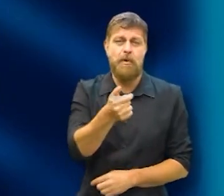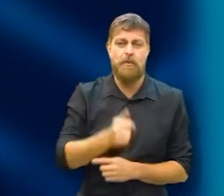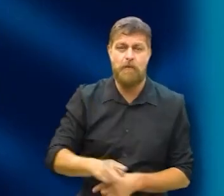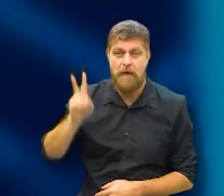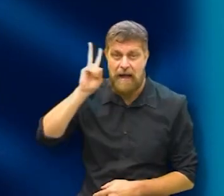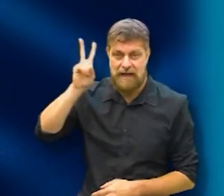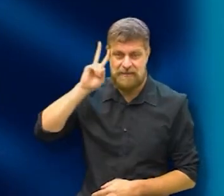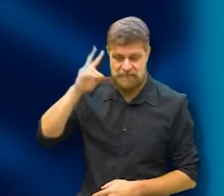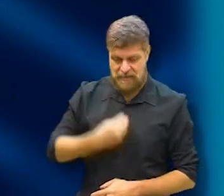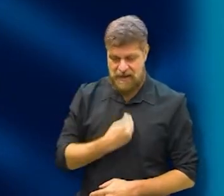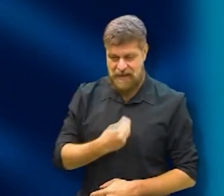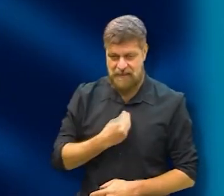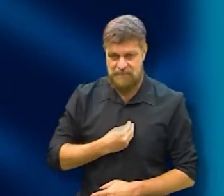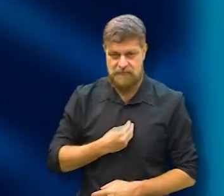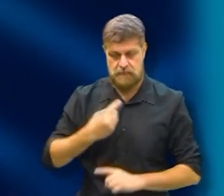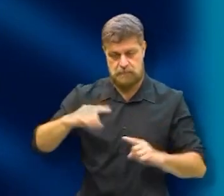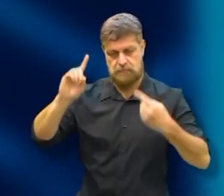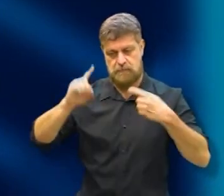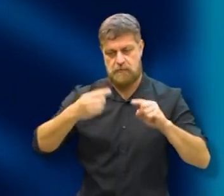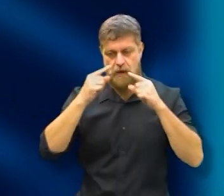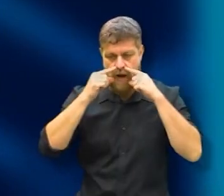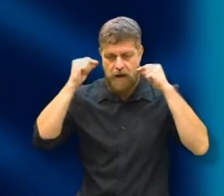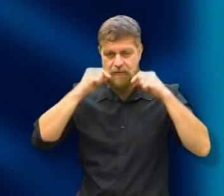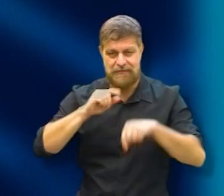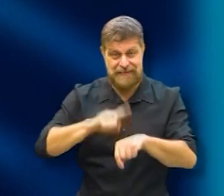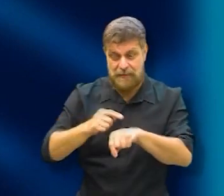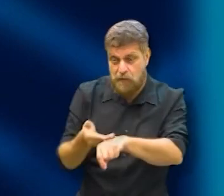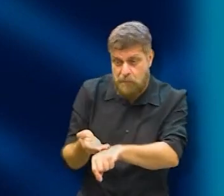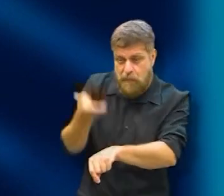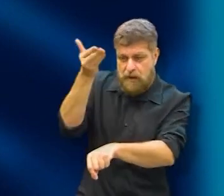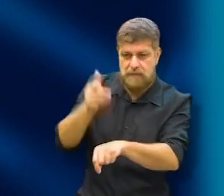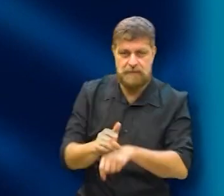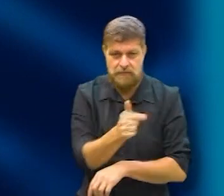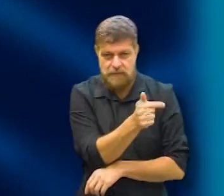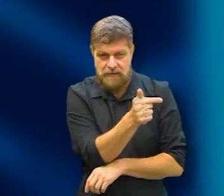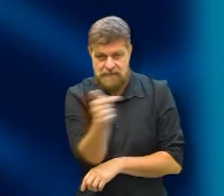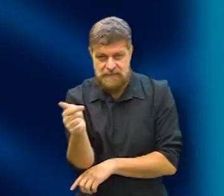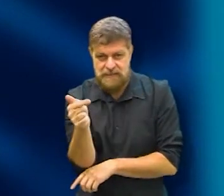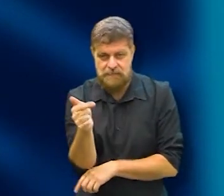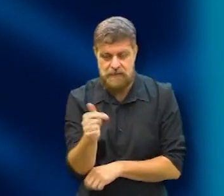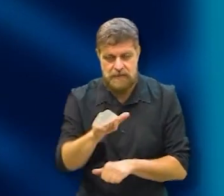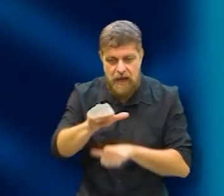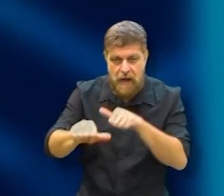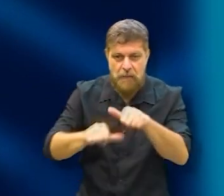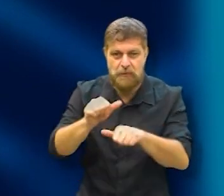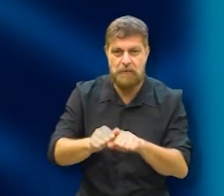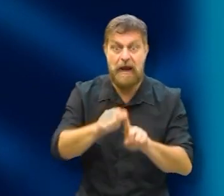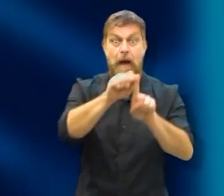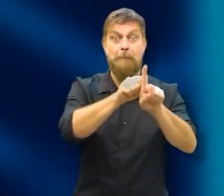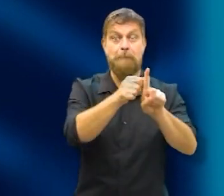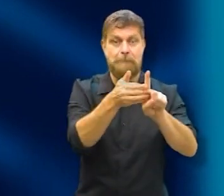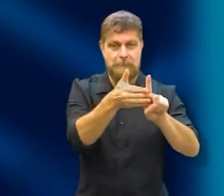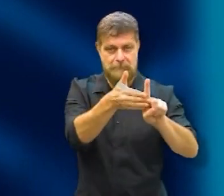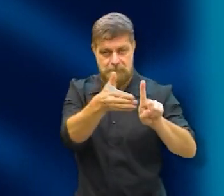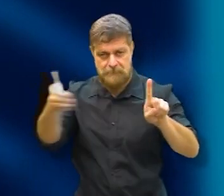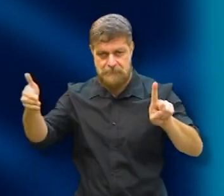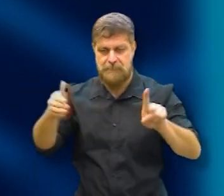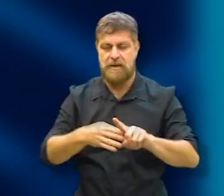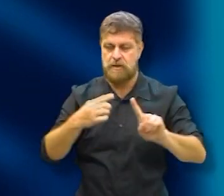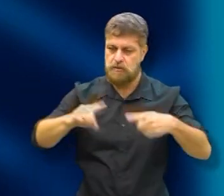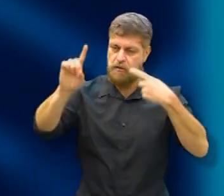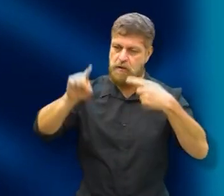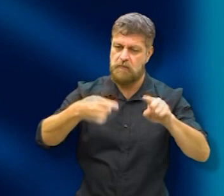era pouco. A história de Carlos Gomes precisava de mais espaço. E a Semana Carlos Gomes passou a ser um mês